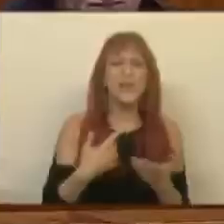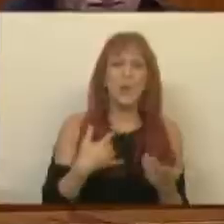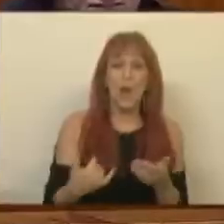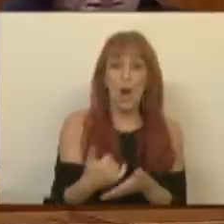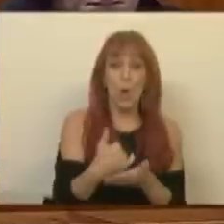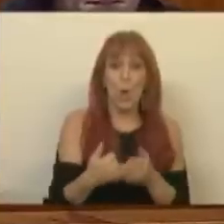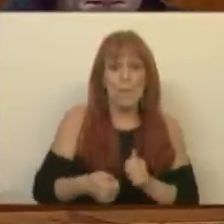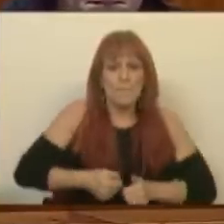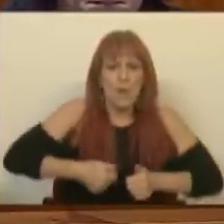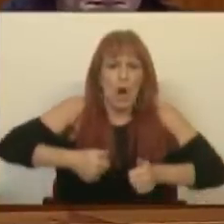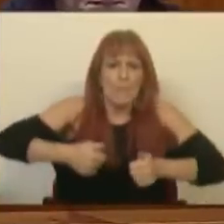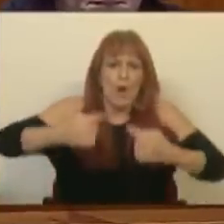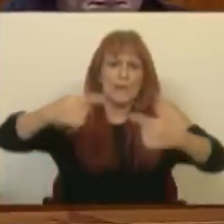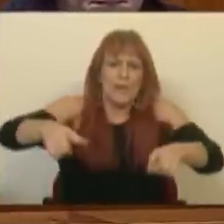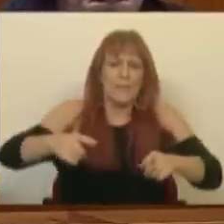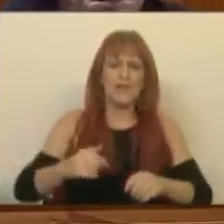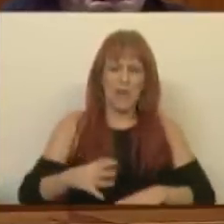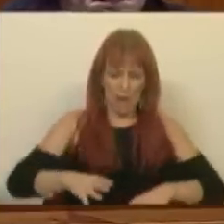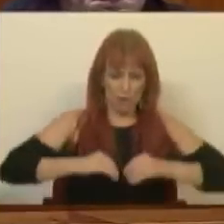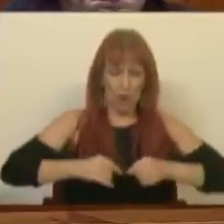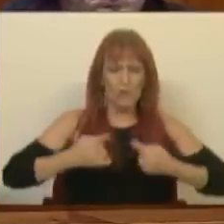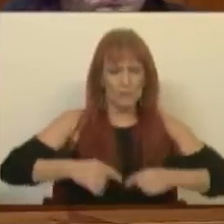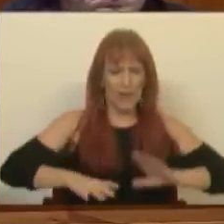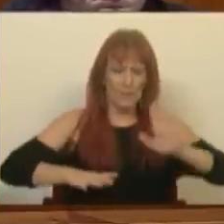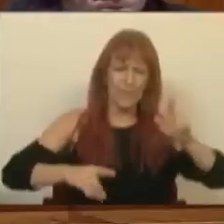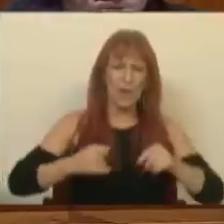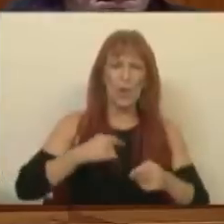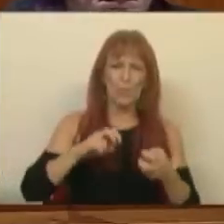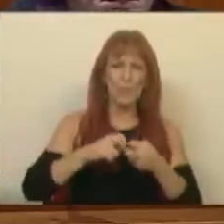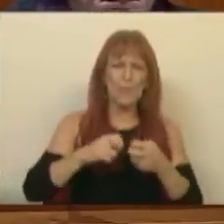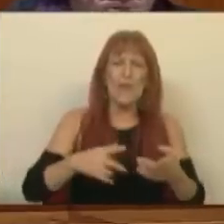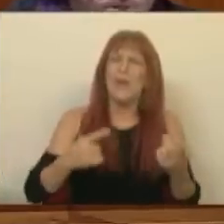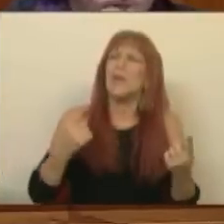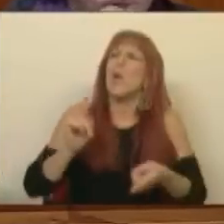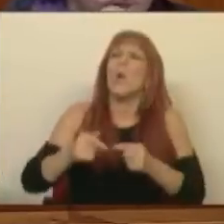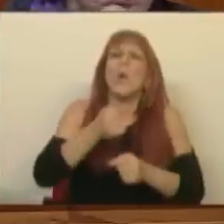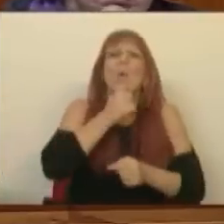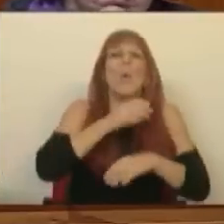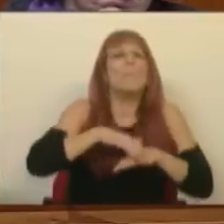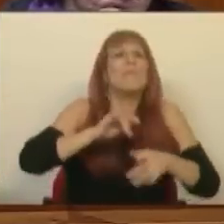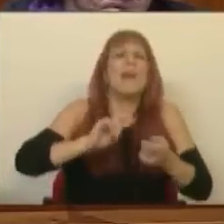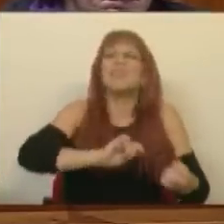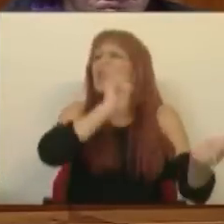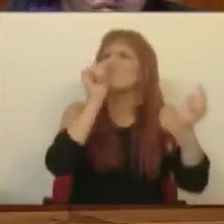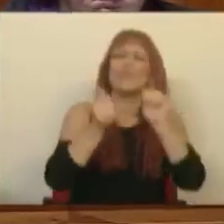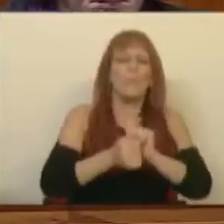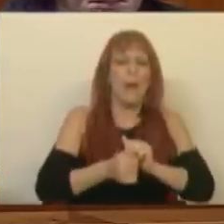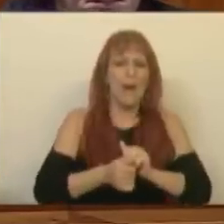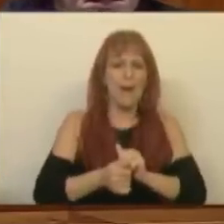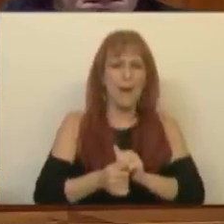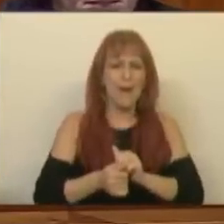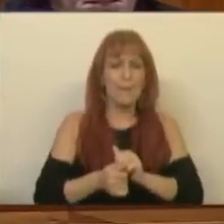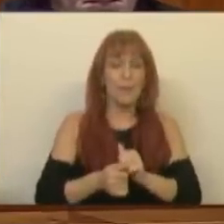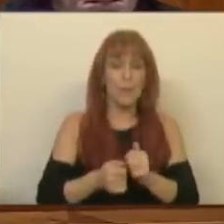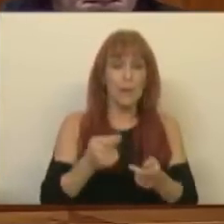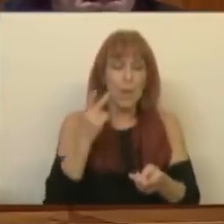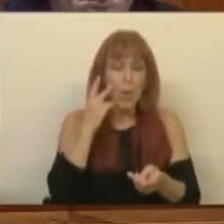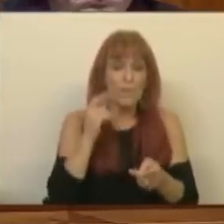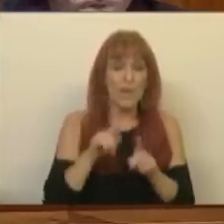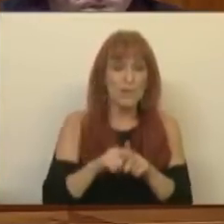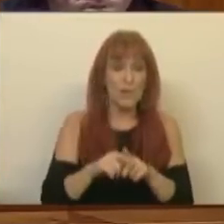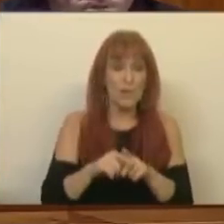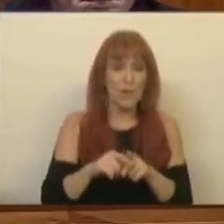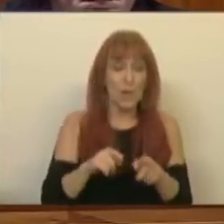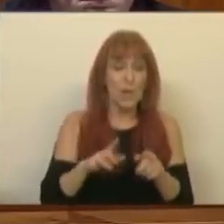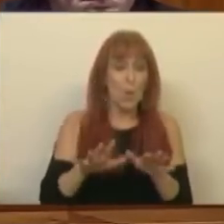que estamos a recuperar melhor e estamos a adotar agora no Bruno Gazin eu tenho o que é que fazem para transformar eu vejo que levar